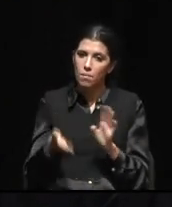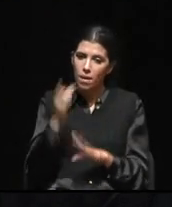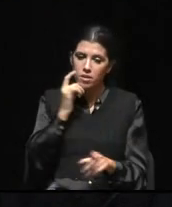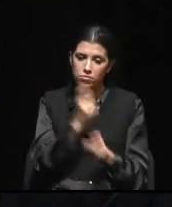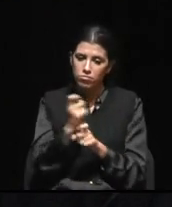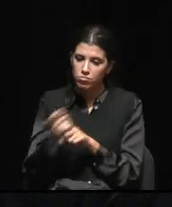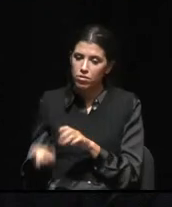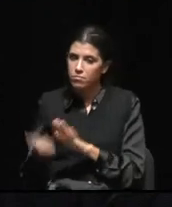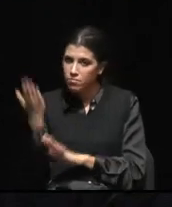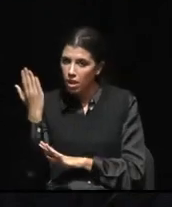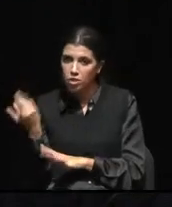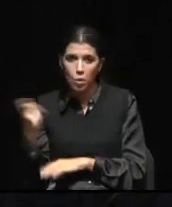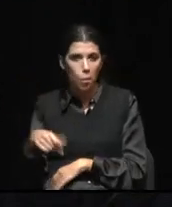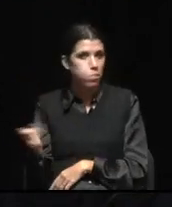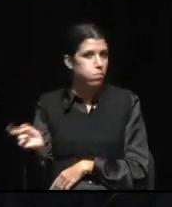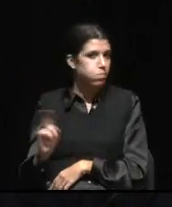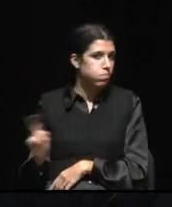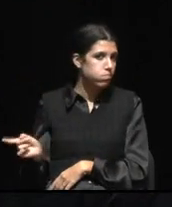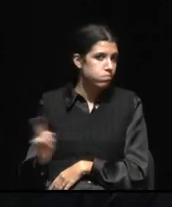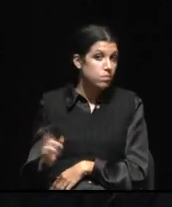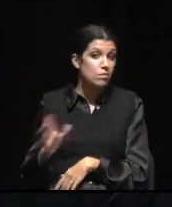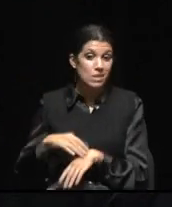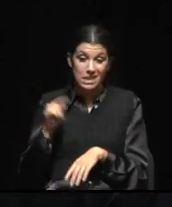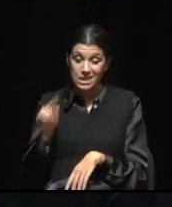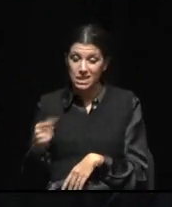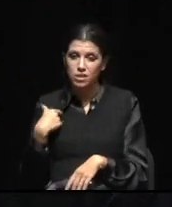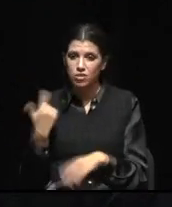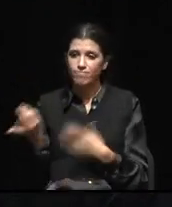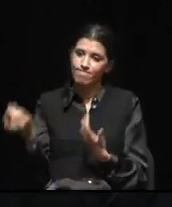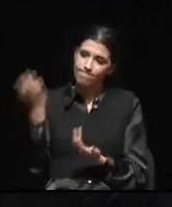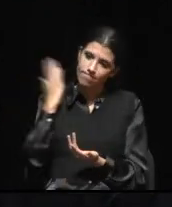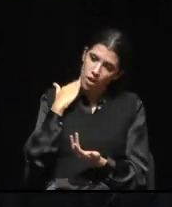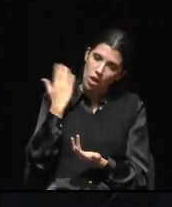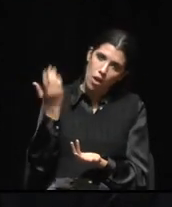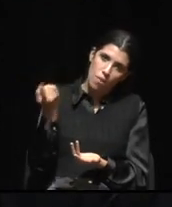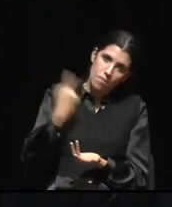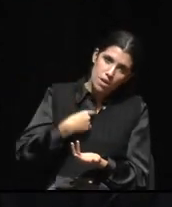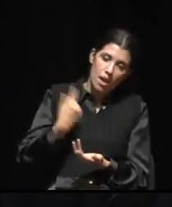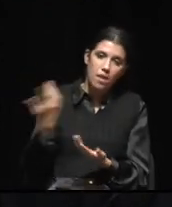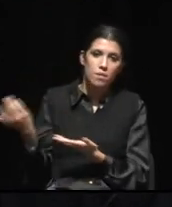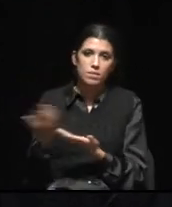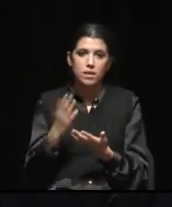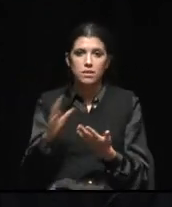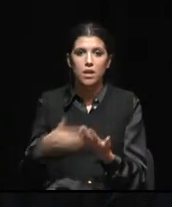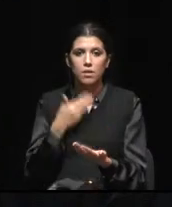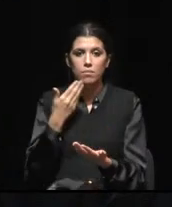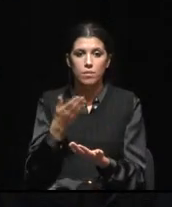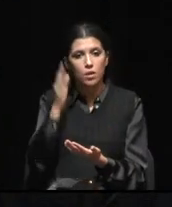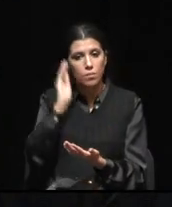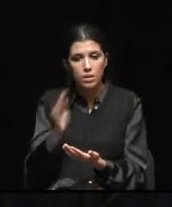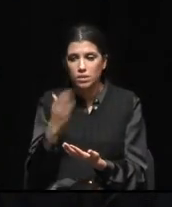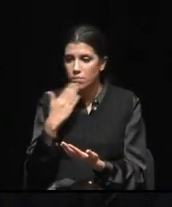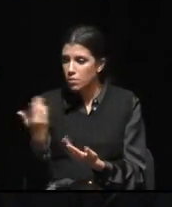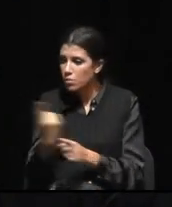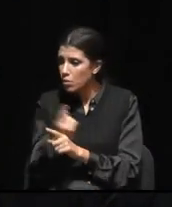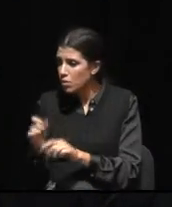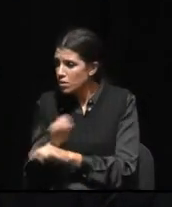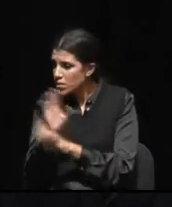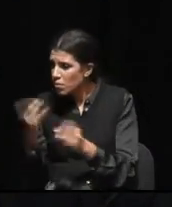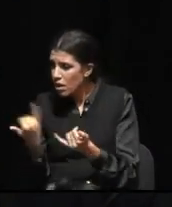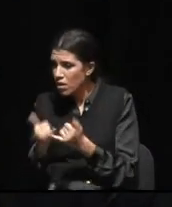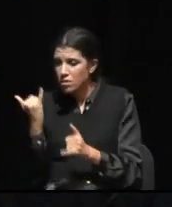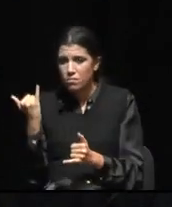rada E isso não está a acontecer e por isso vimos obrigados a apresentar esta recomendação onde pedimos o que devia ser Óbvio e o que devia ser